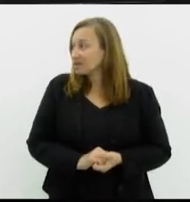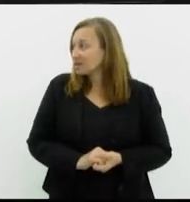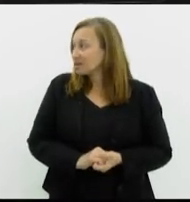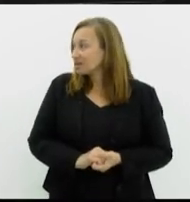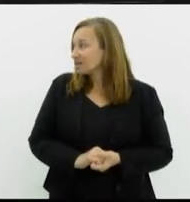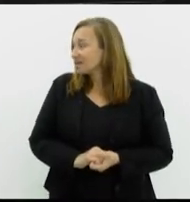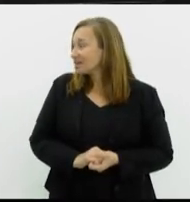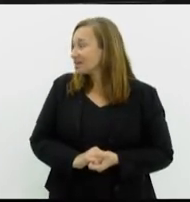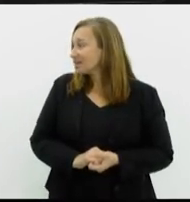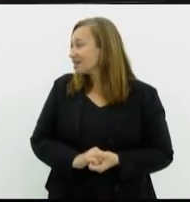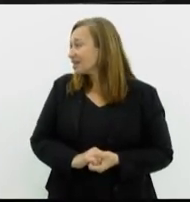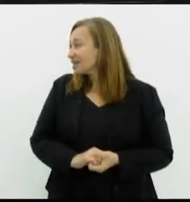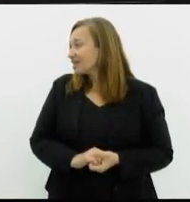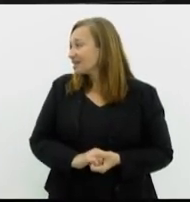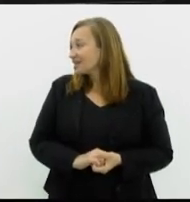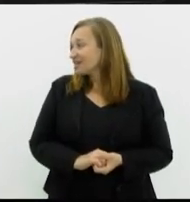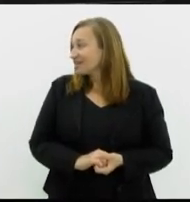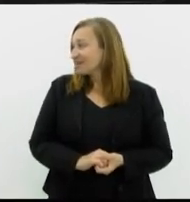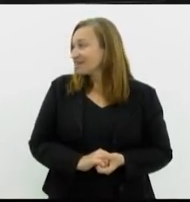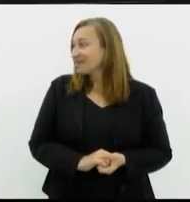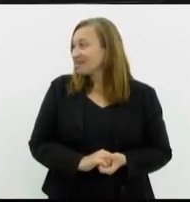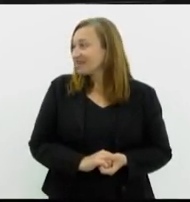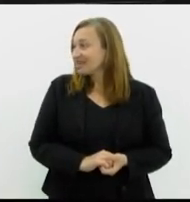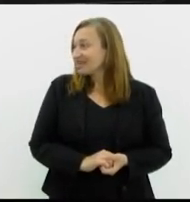Vossa Excelência, que hoje